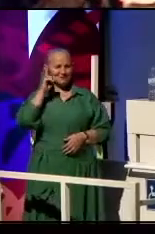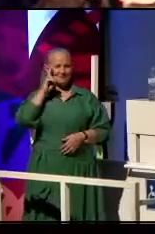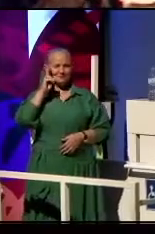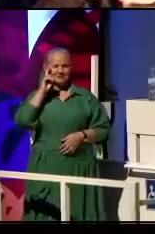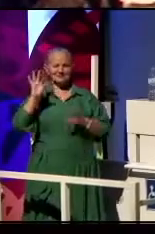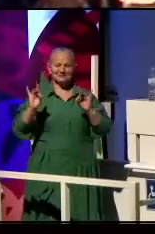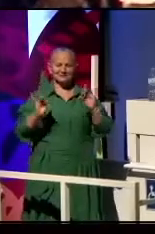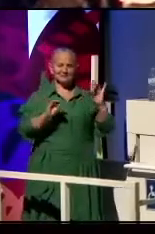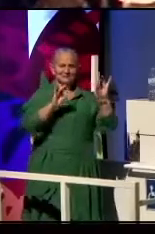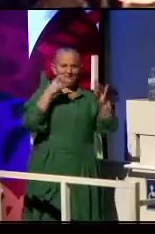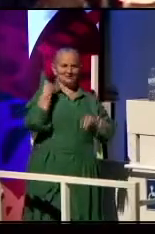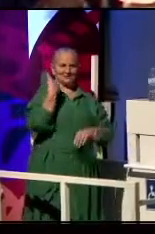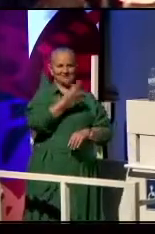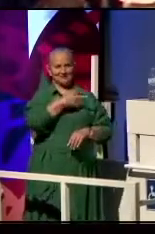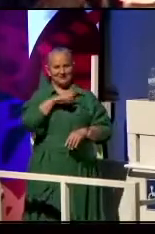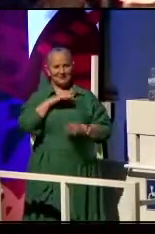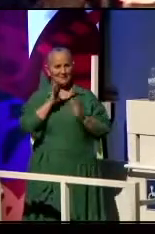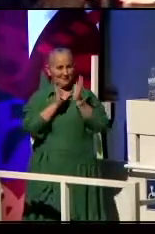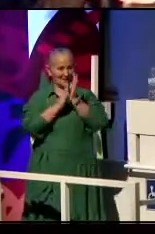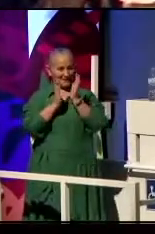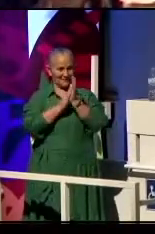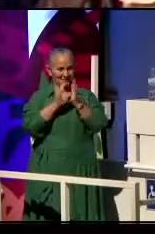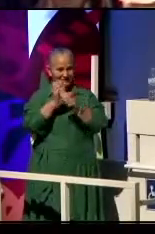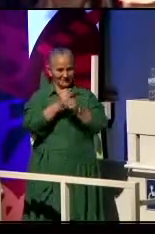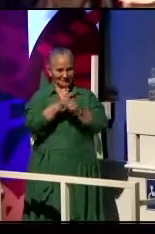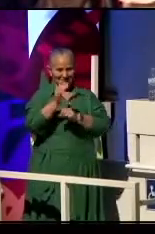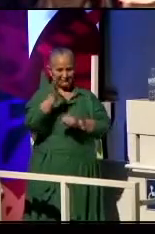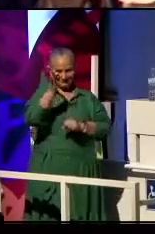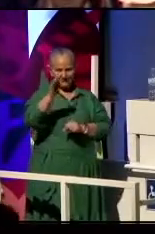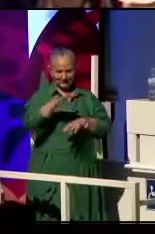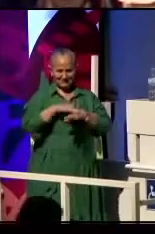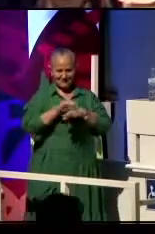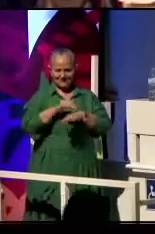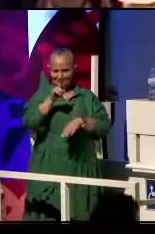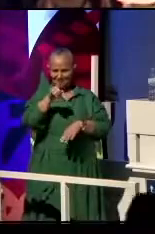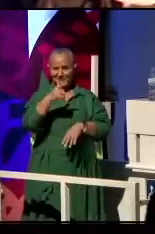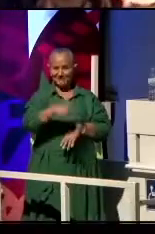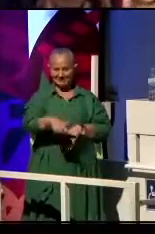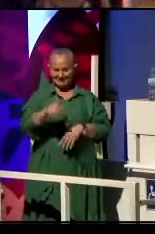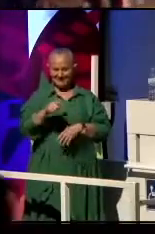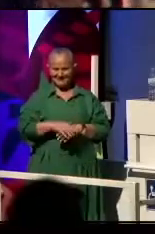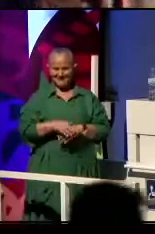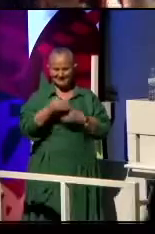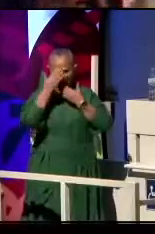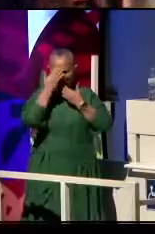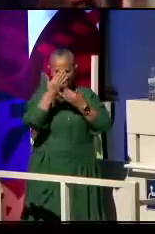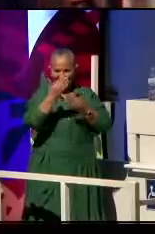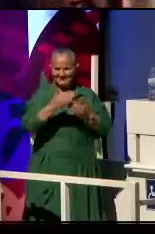Parabéns por todo o trabalho. E o ano que vem você já está convidada para voltar, tá bom? Obrigado.